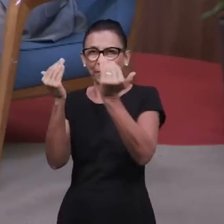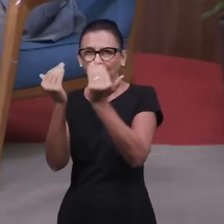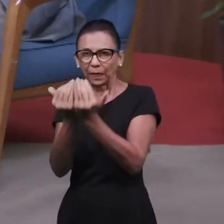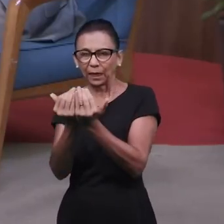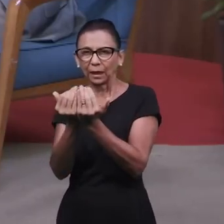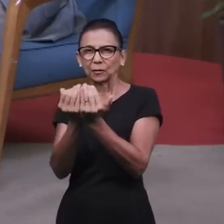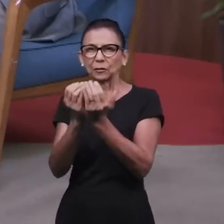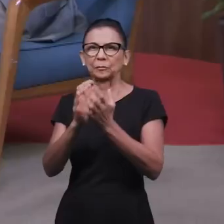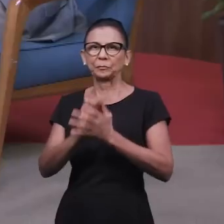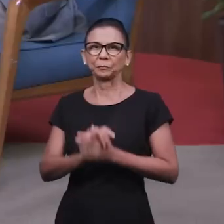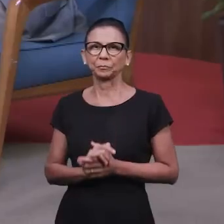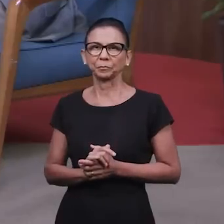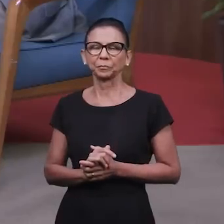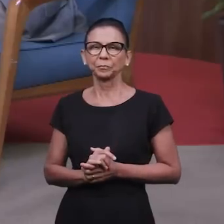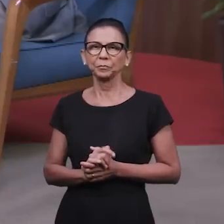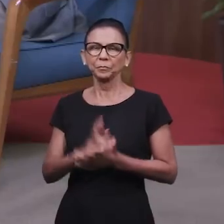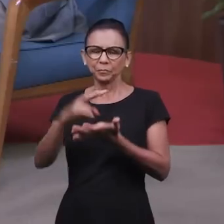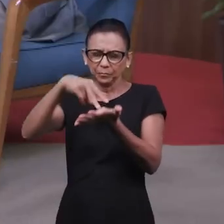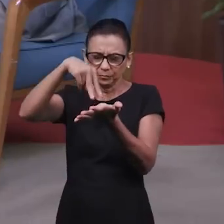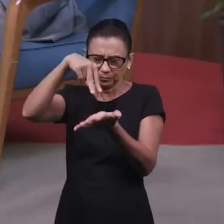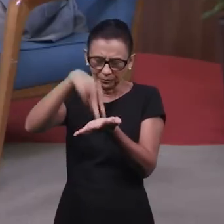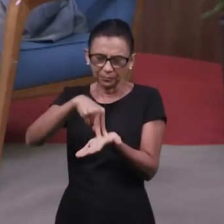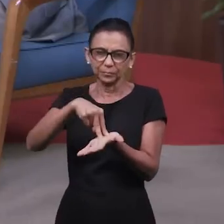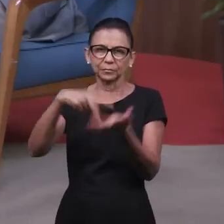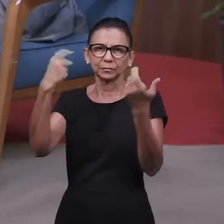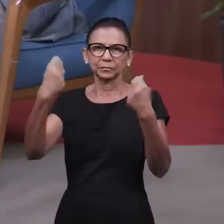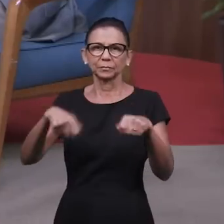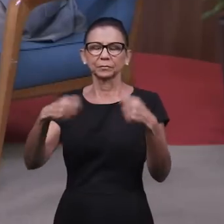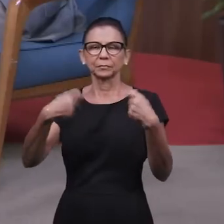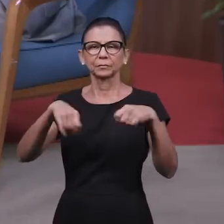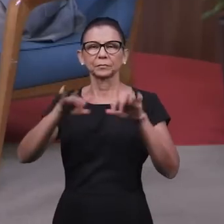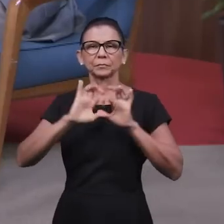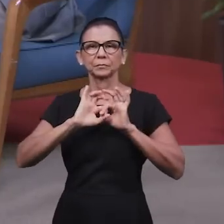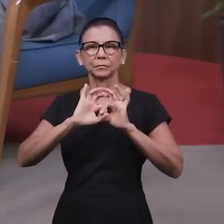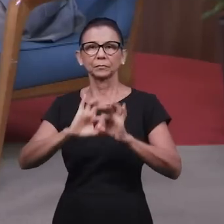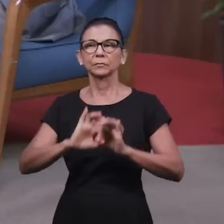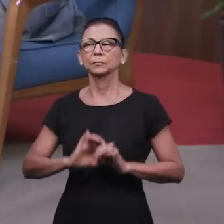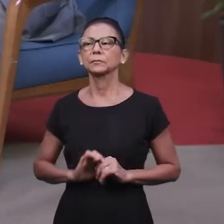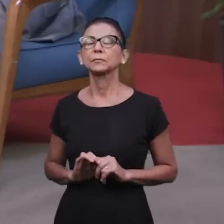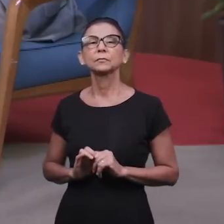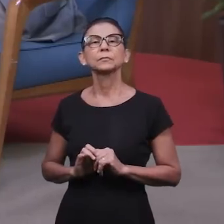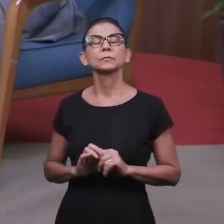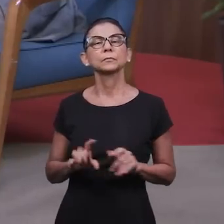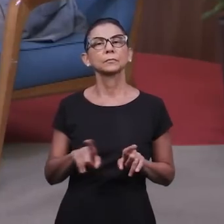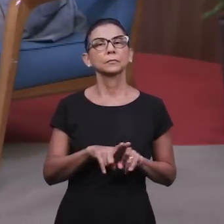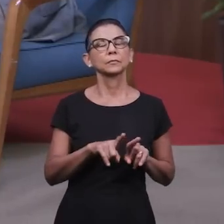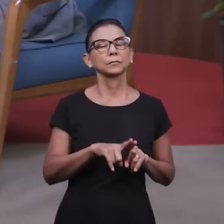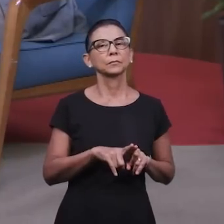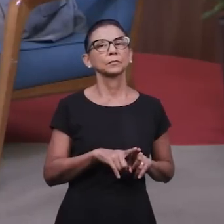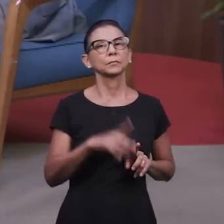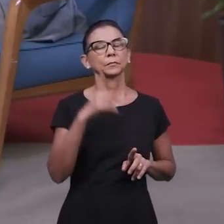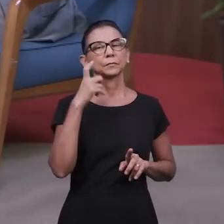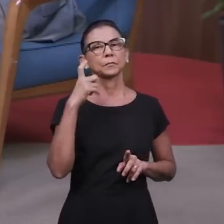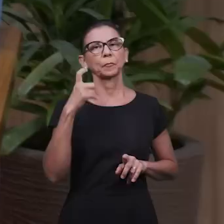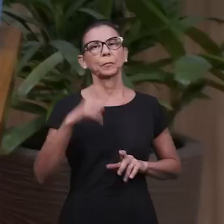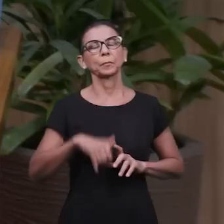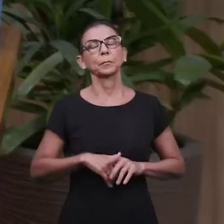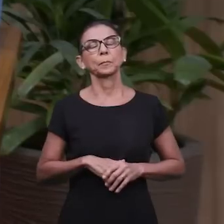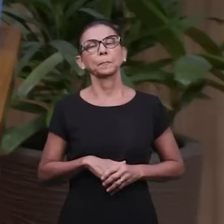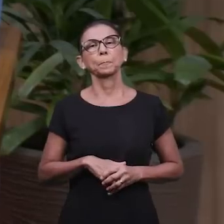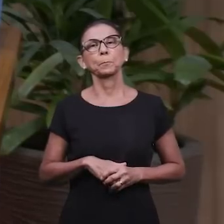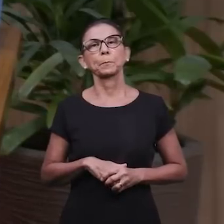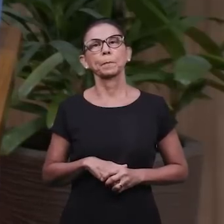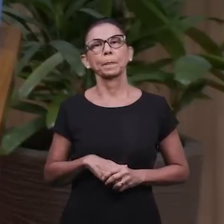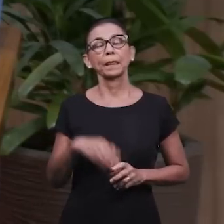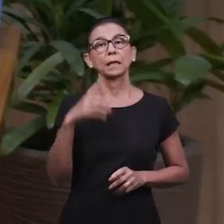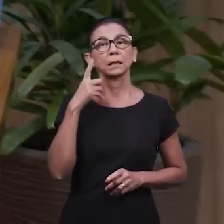está ajustada quando ela está realmente nessa comunhão. Glória a Jesus. E um aspecto interessante, Daniel, e que